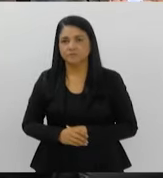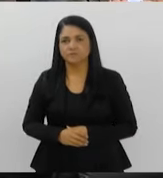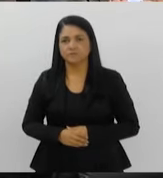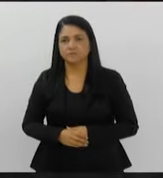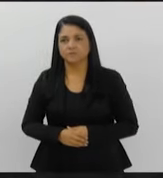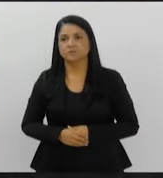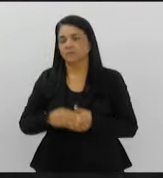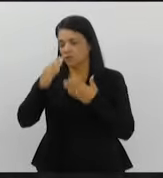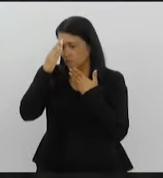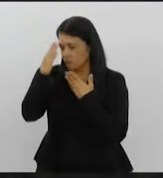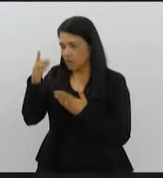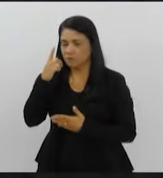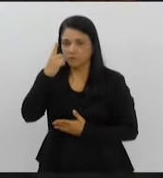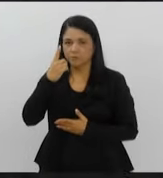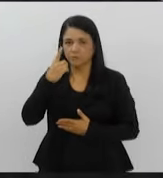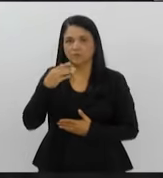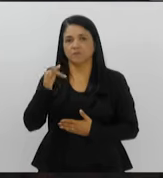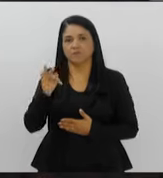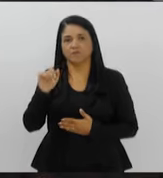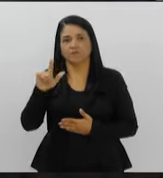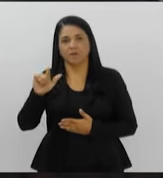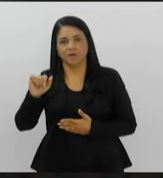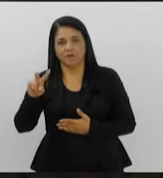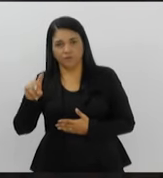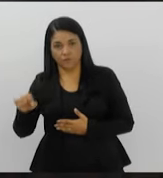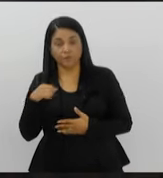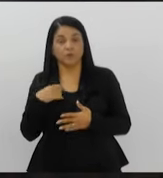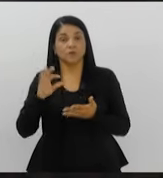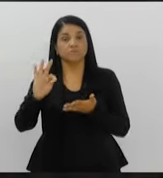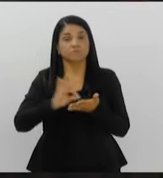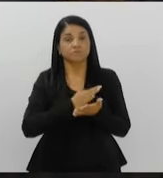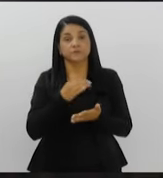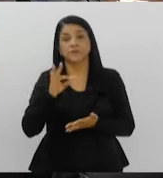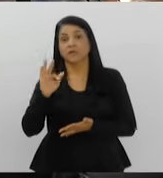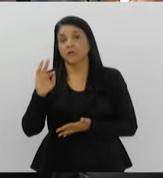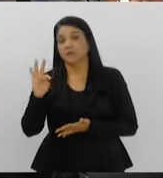Muito obrigado, deputado Flávio Serafini. Próximo orador inscrito, deputado Tandy Vieira.